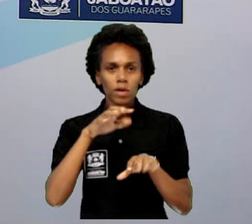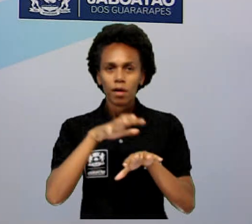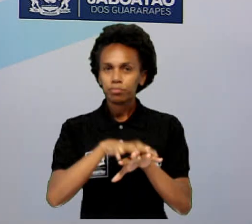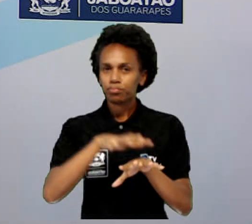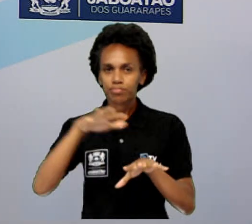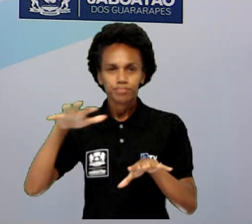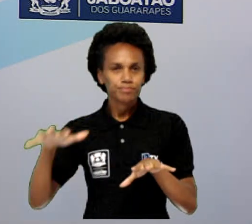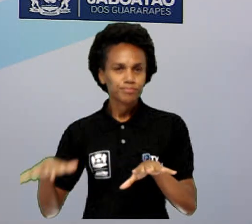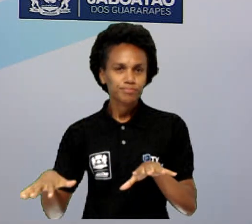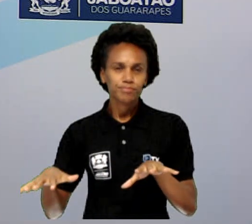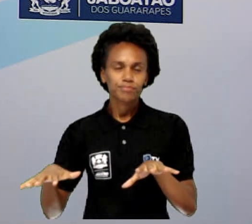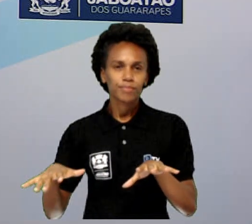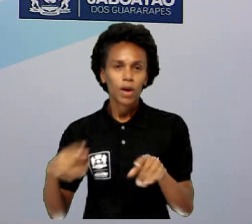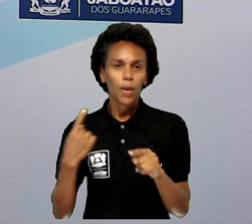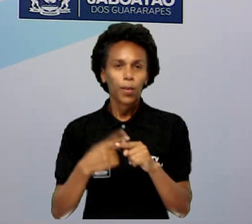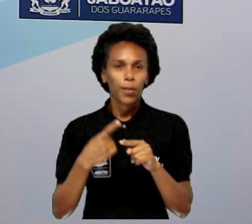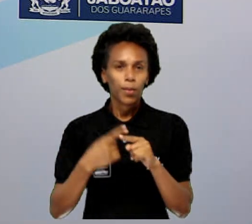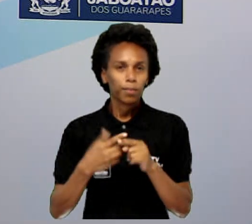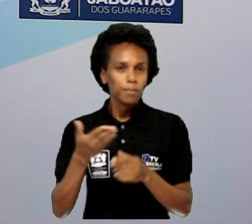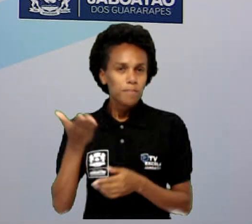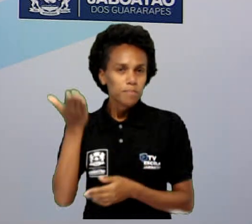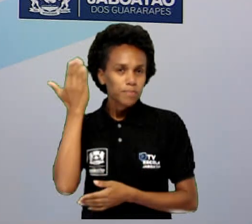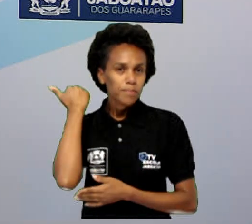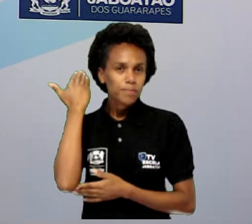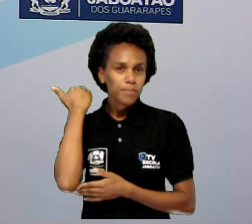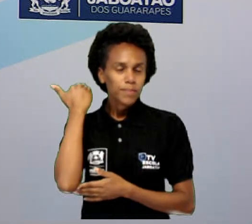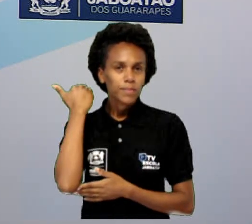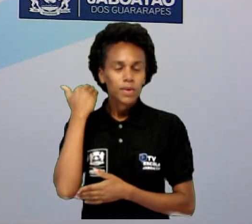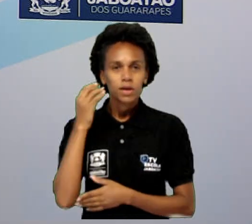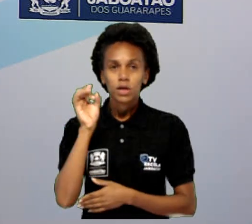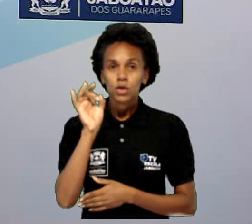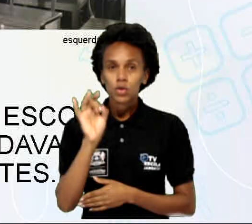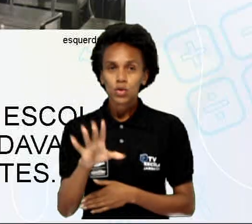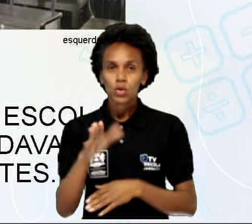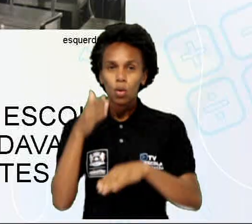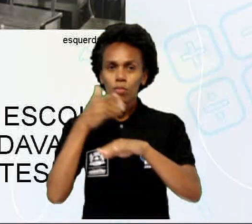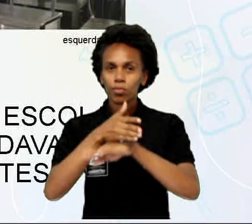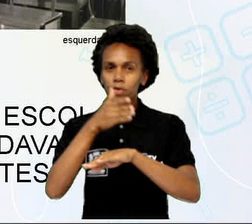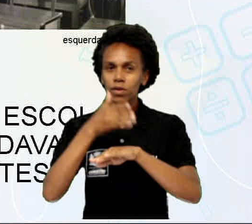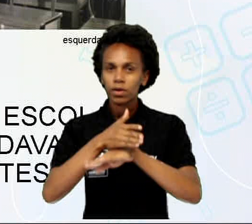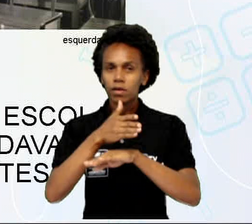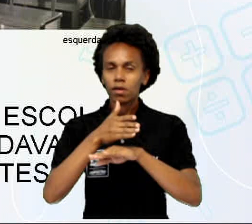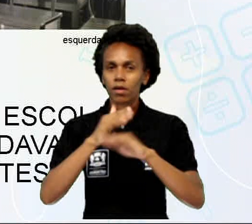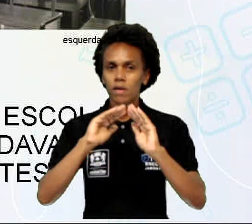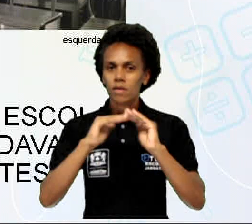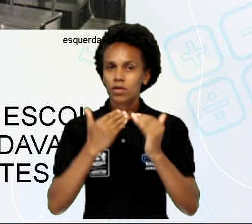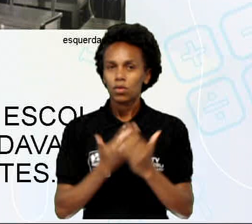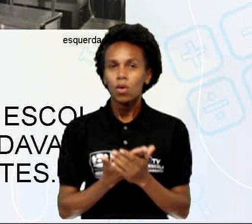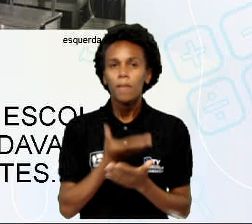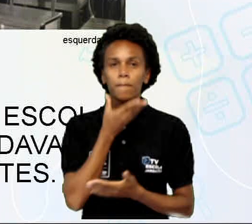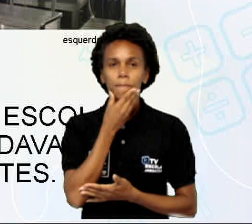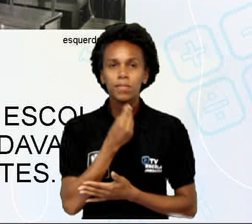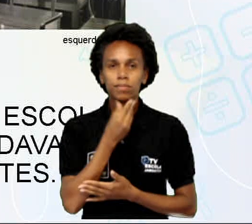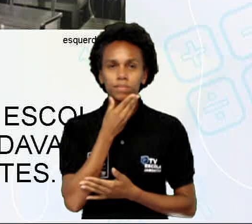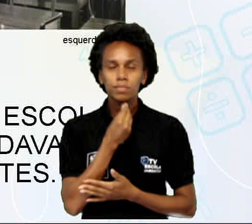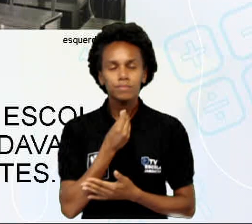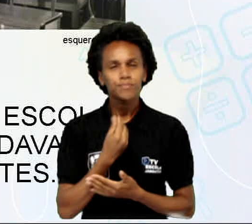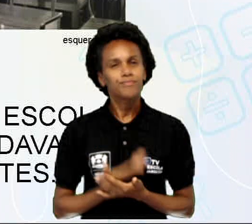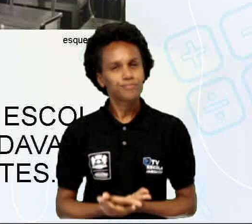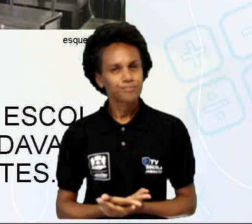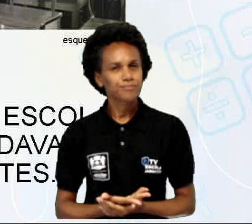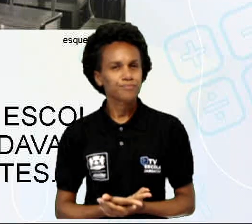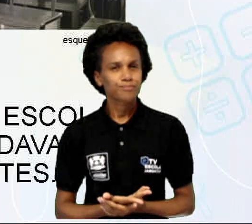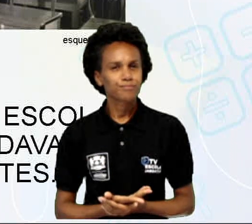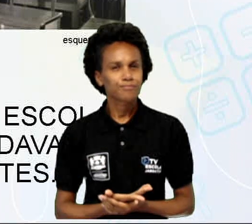só quem podia frequentar a escola eram os meninos, os homens. Pois é, injusto isso,